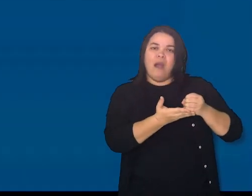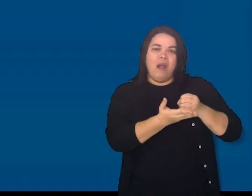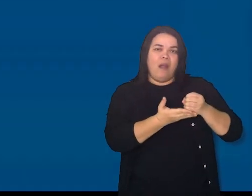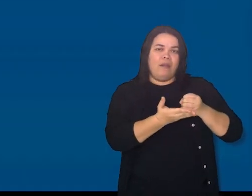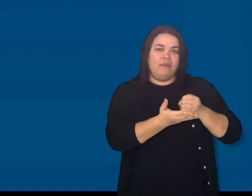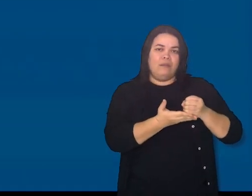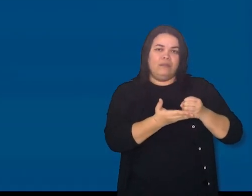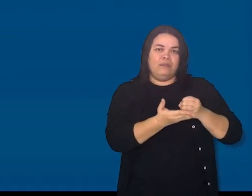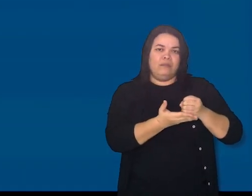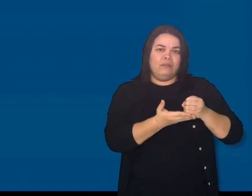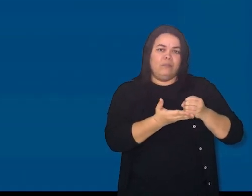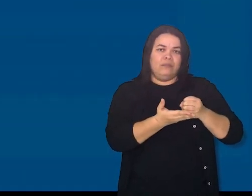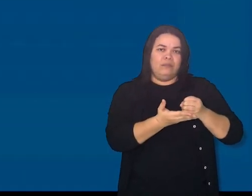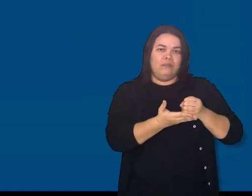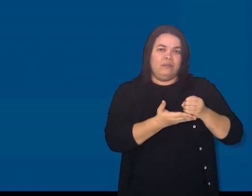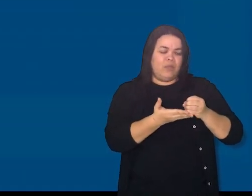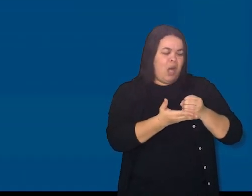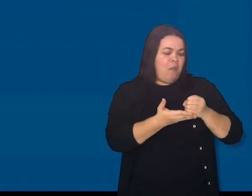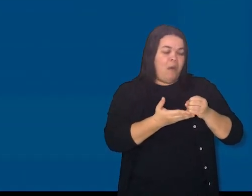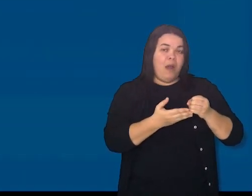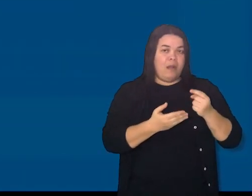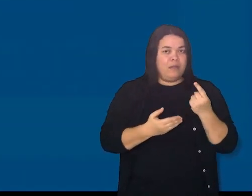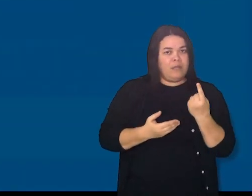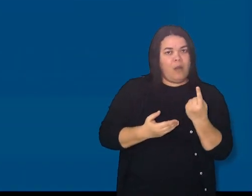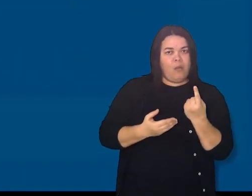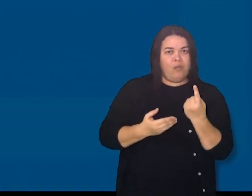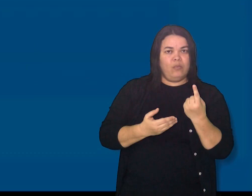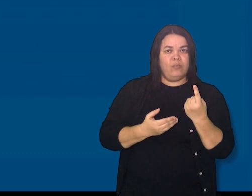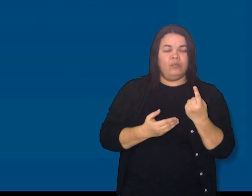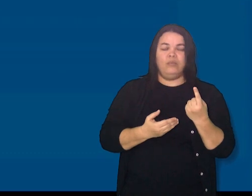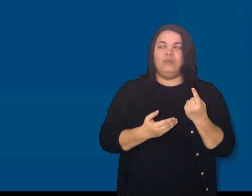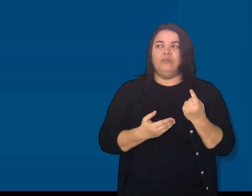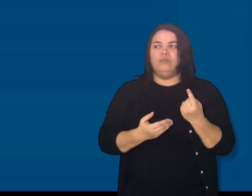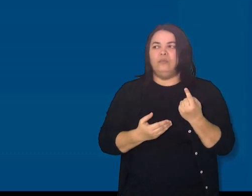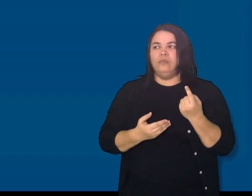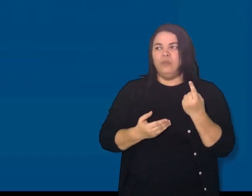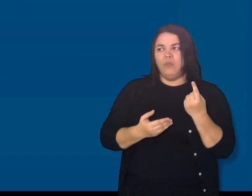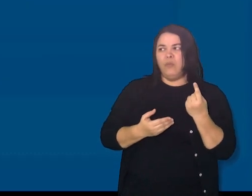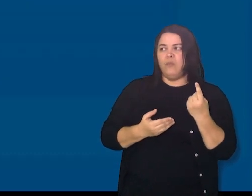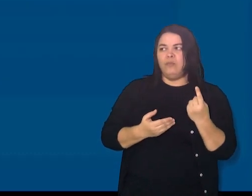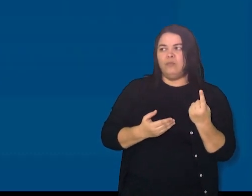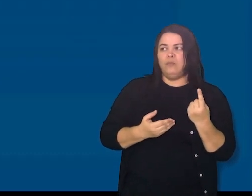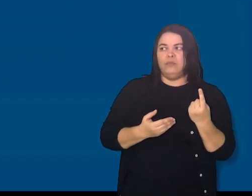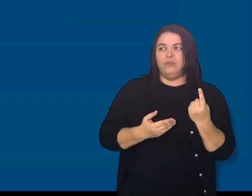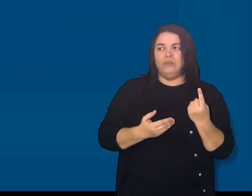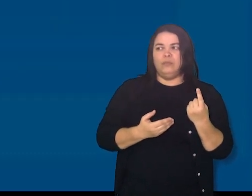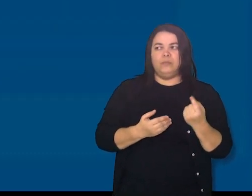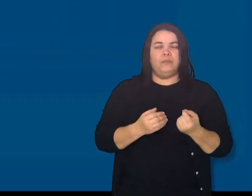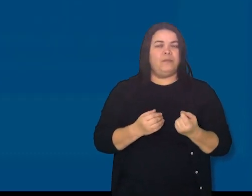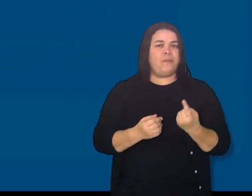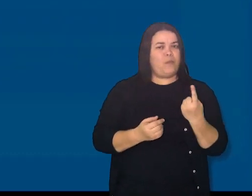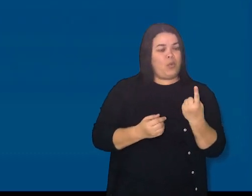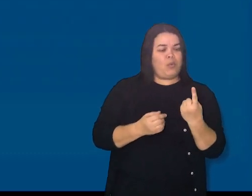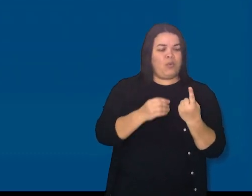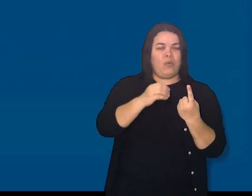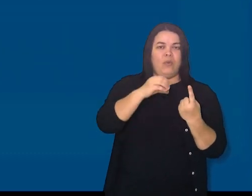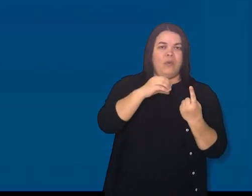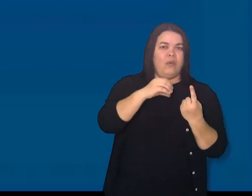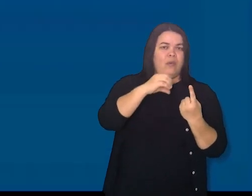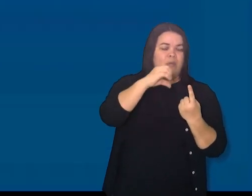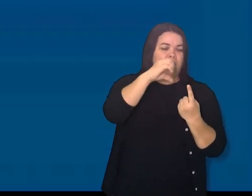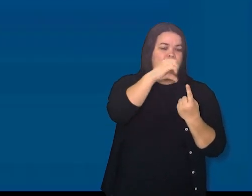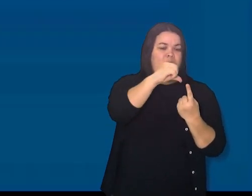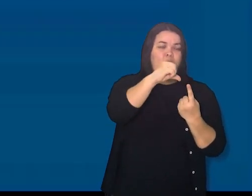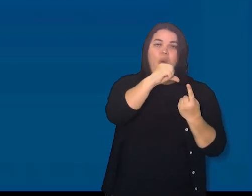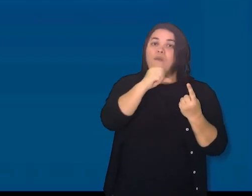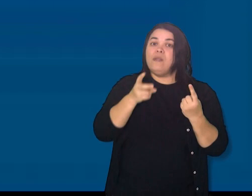Quando a base é 1, não interessa saber qual é o valor do expoente. Se for 9, Aqui vai ser 1, porque o 1 é elemento neutro da